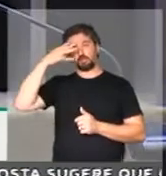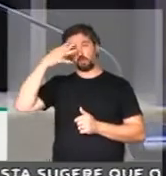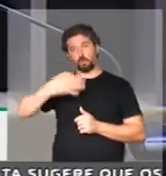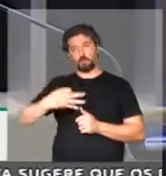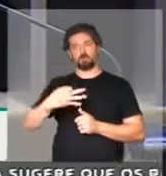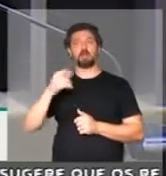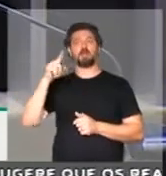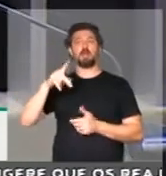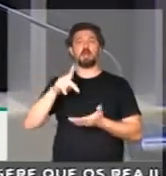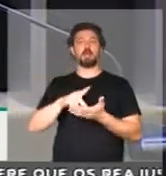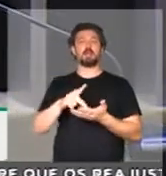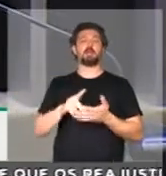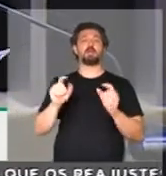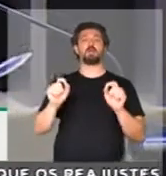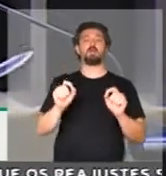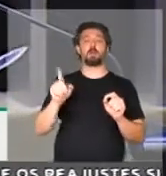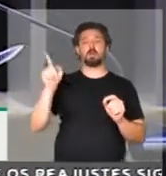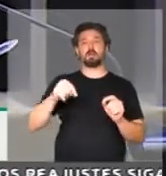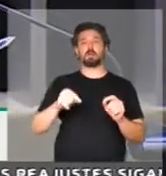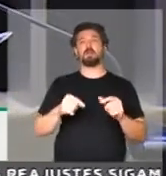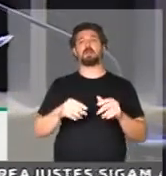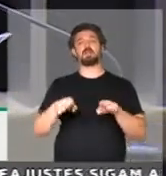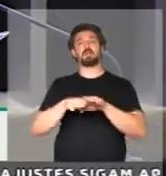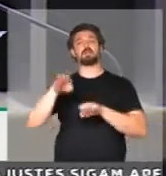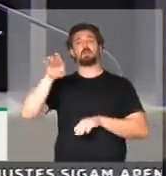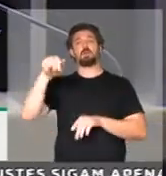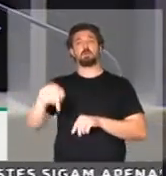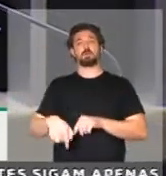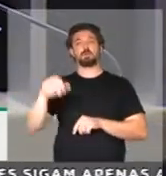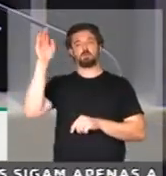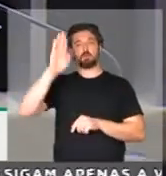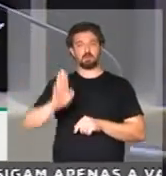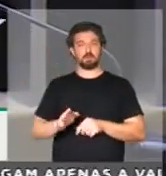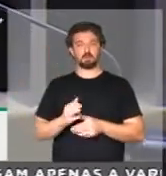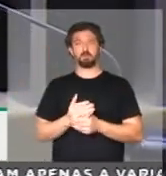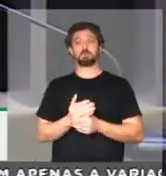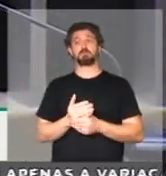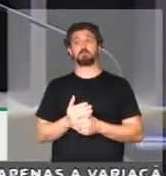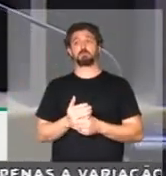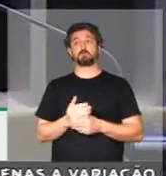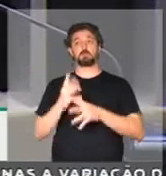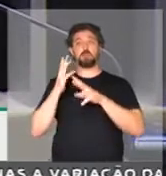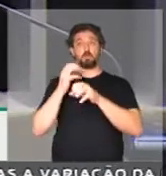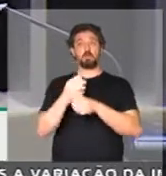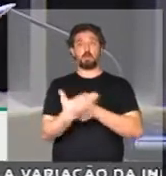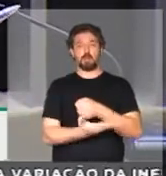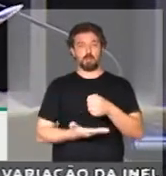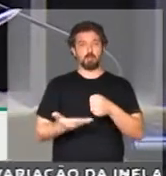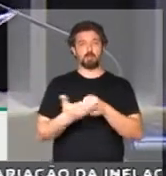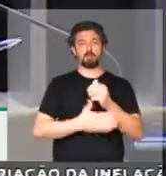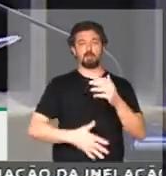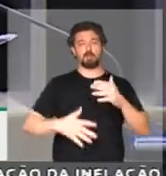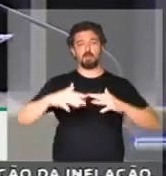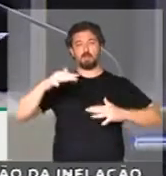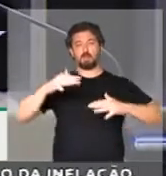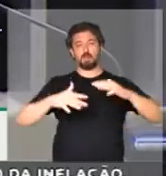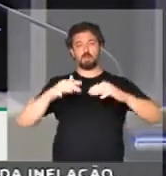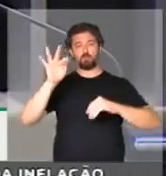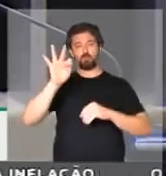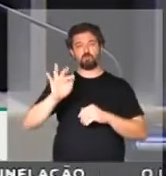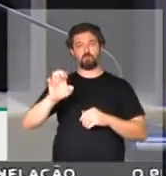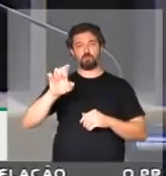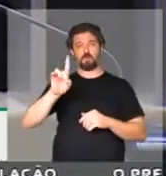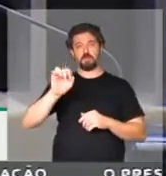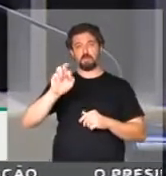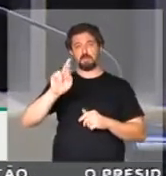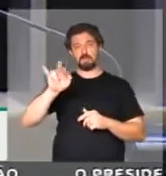dificuldades que vivemos, que é a desigualdade em nosso país. Restabelecendo as bases do equilíbrio federativo